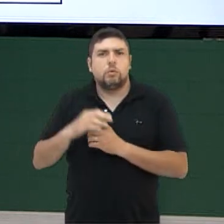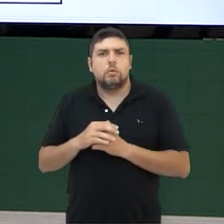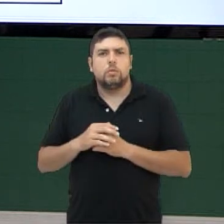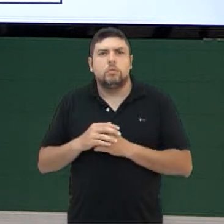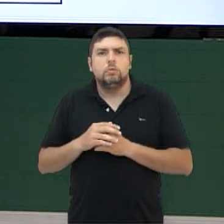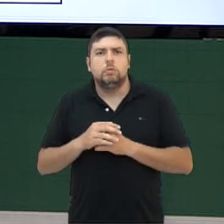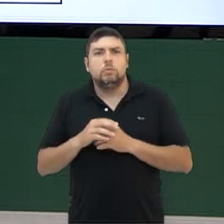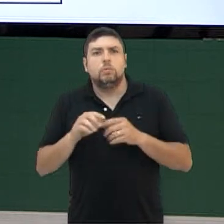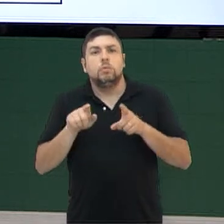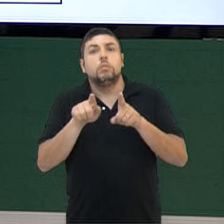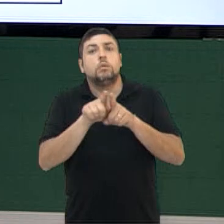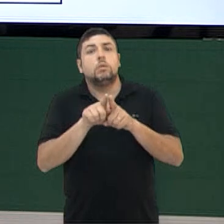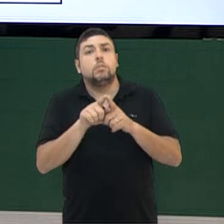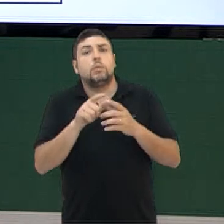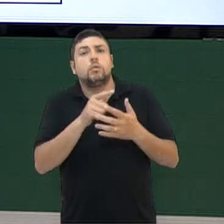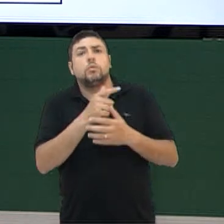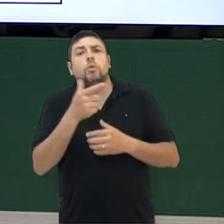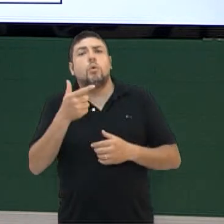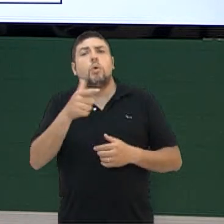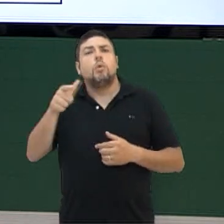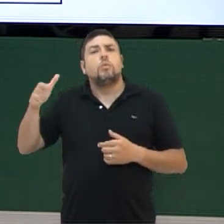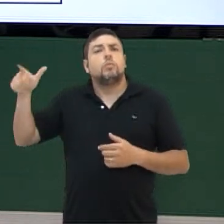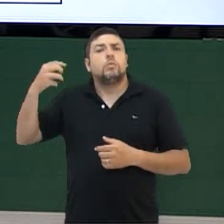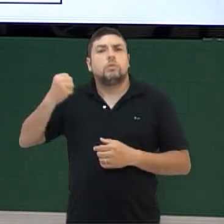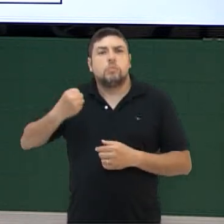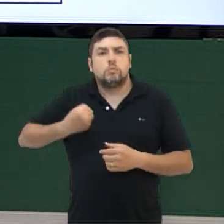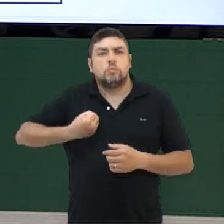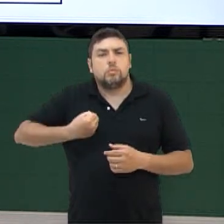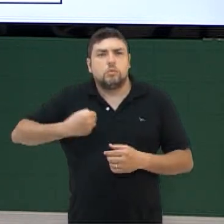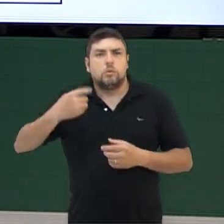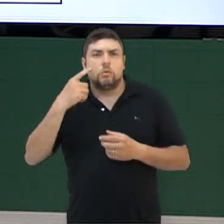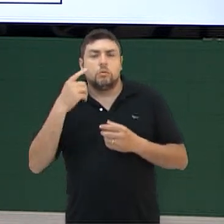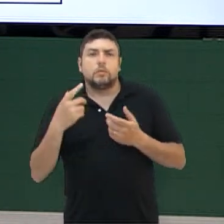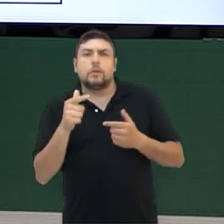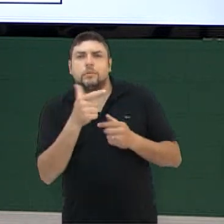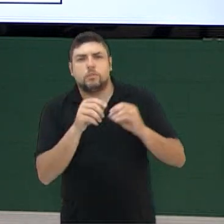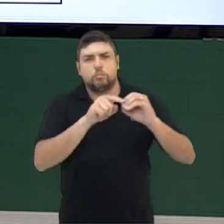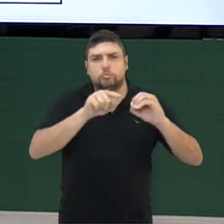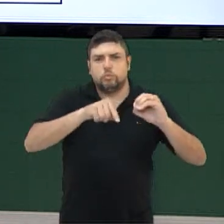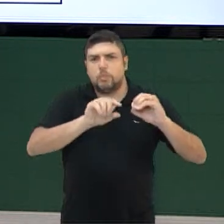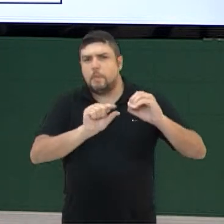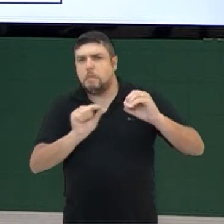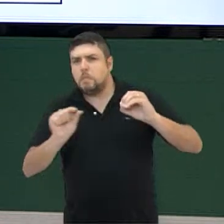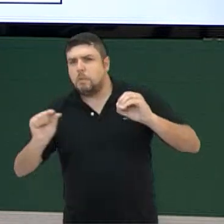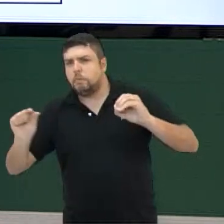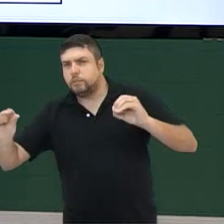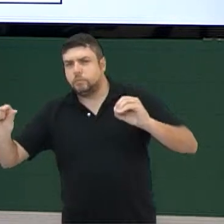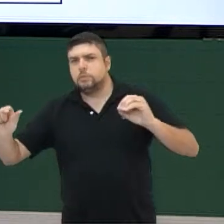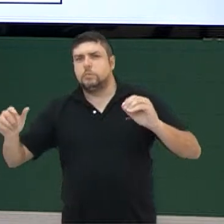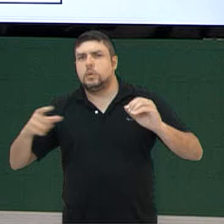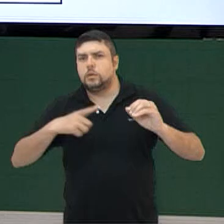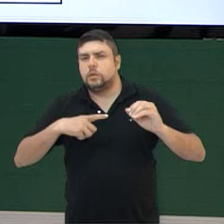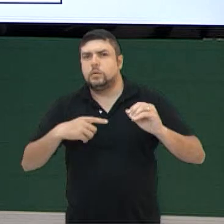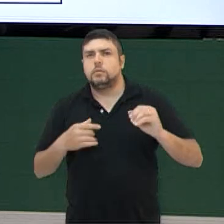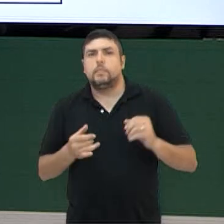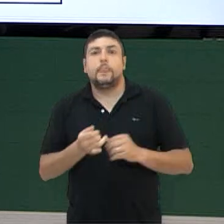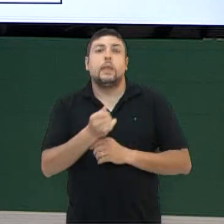têm uma norma definida para as casas decimais, que não são dízimas periódicas. Aqui tem, por